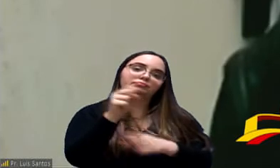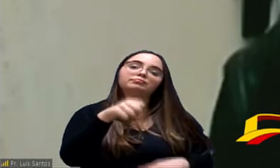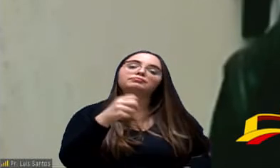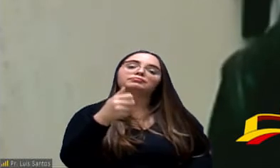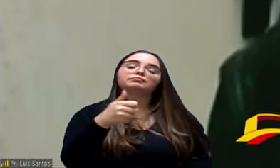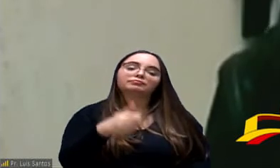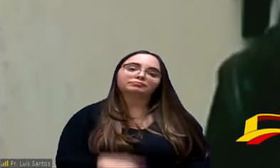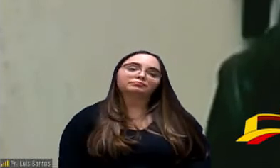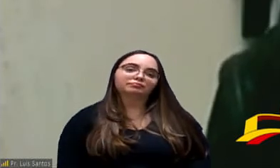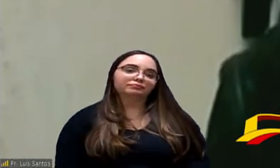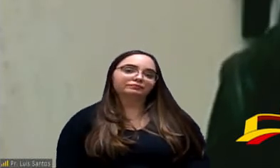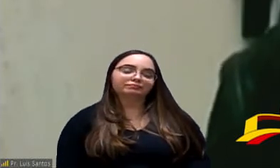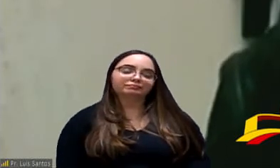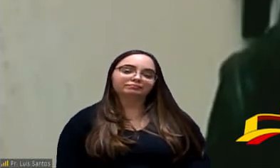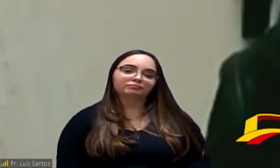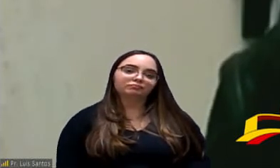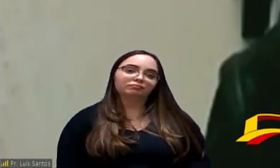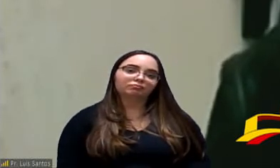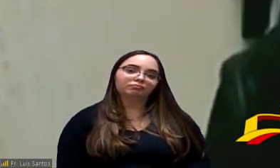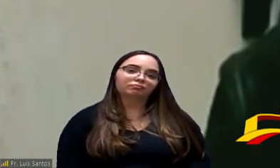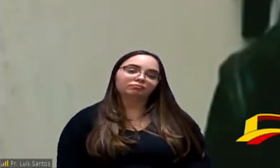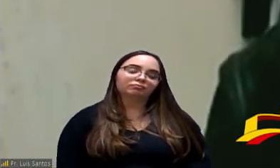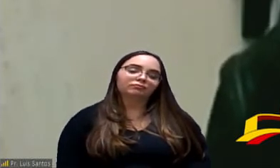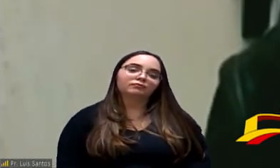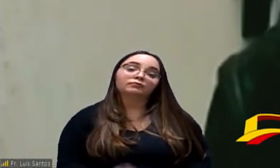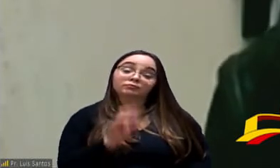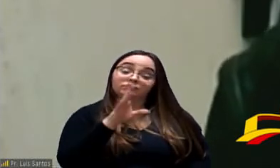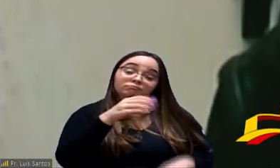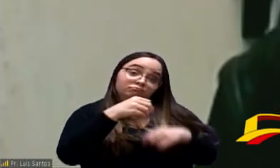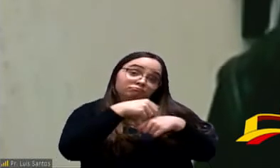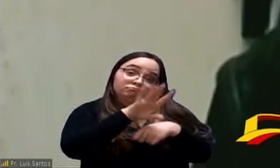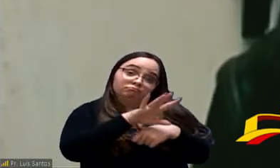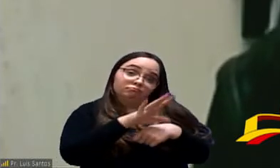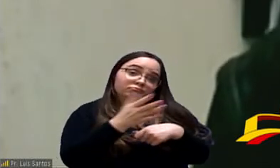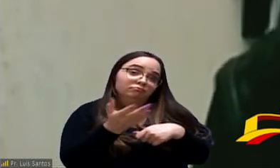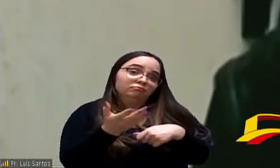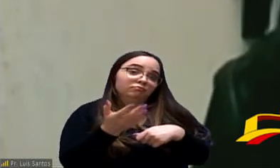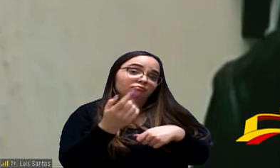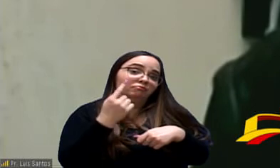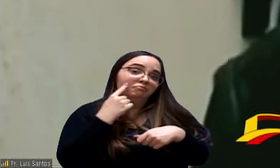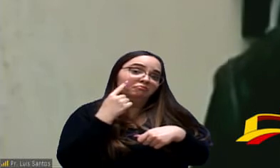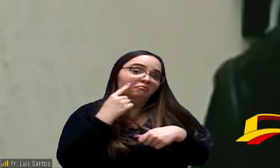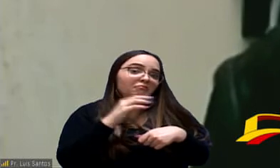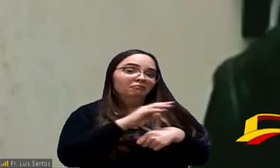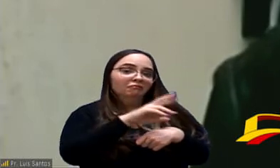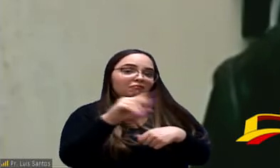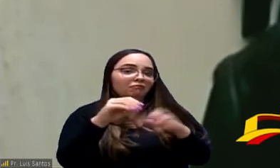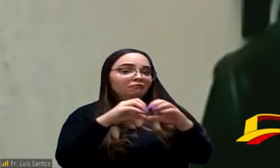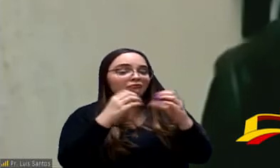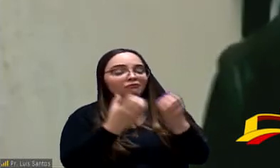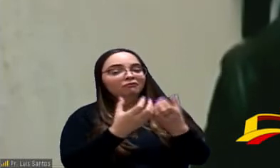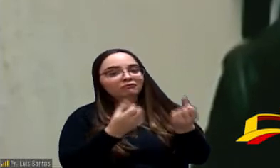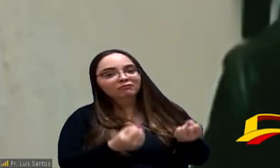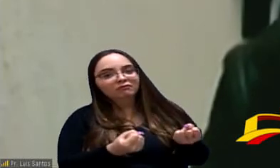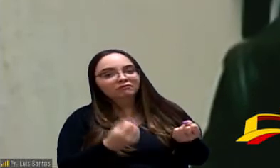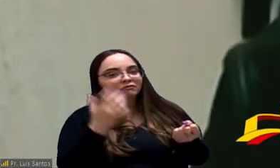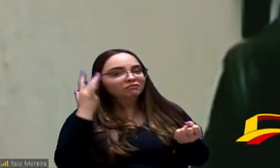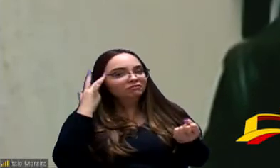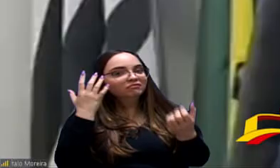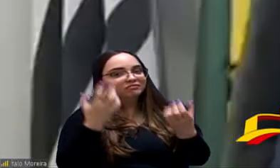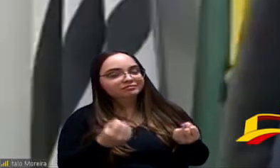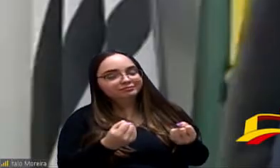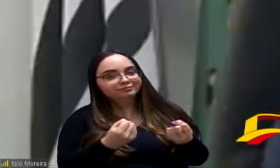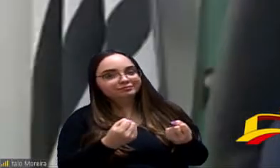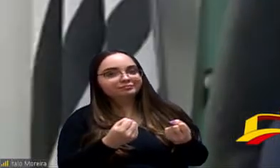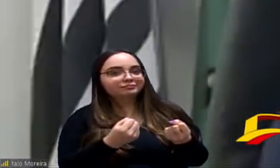e só estou fazendo essa sugestão. Eu espero que a casa acate, não é?